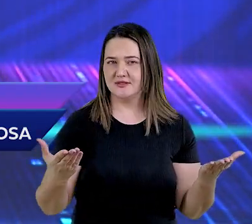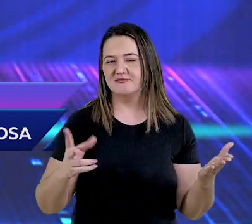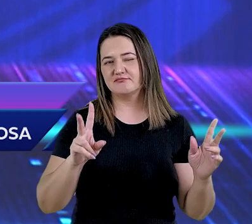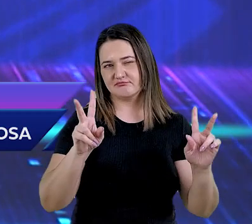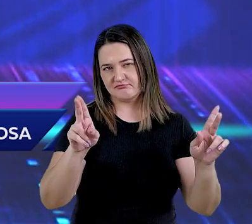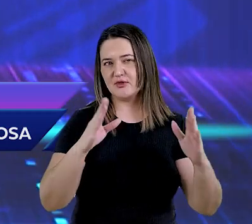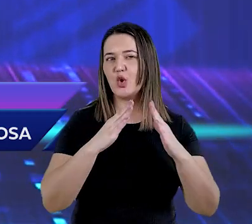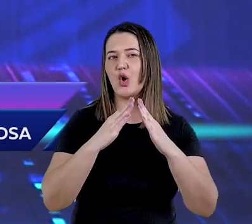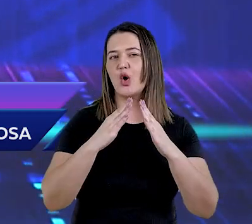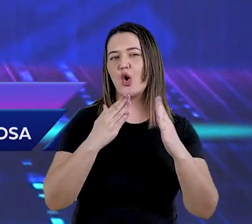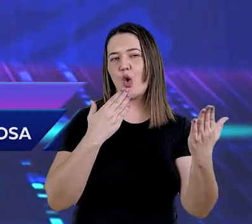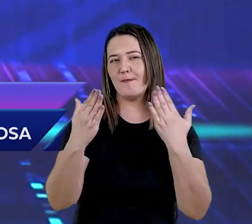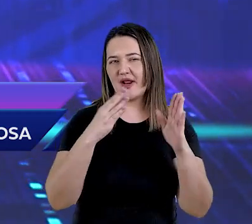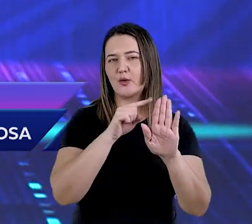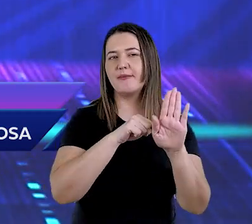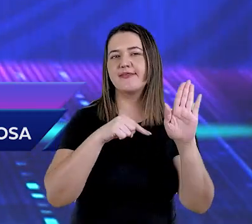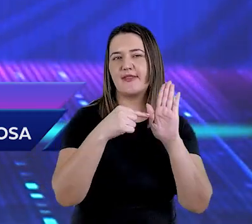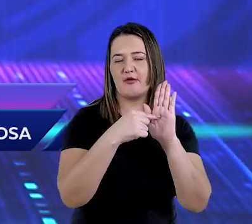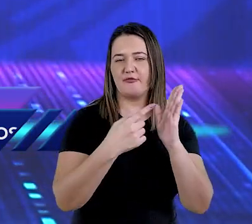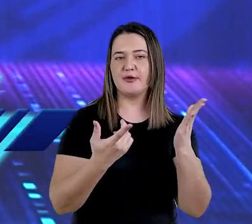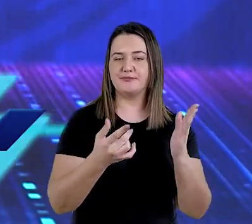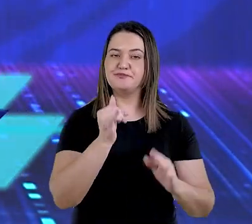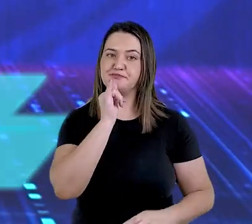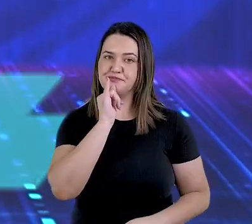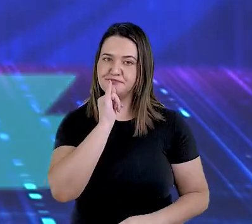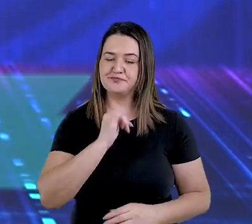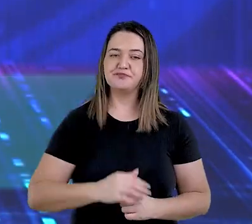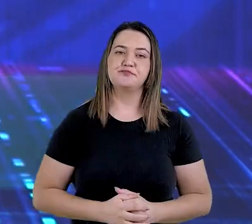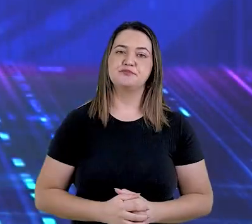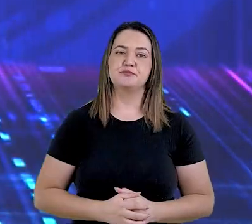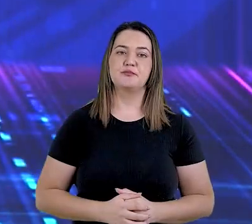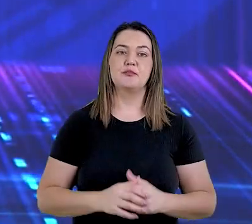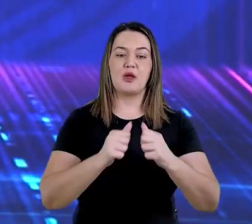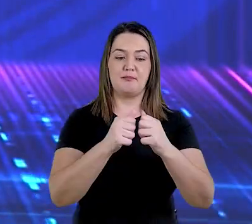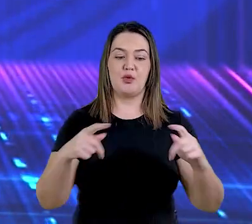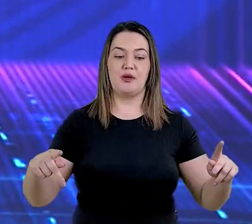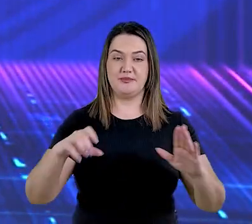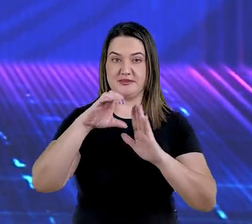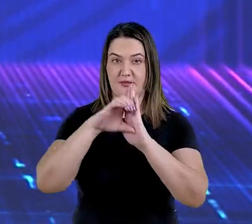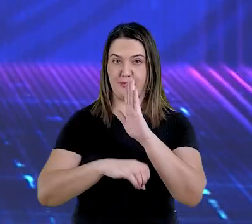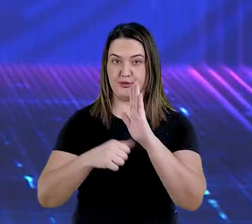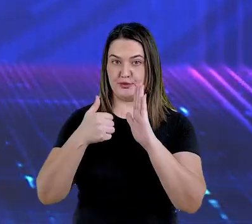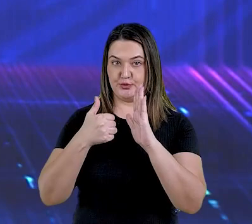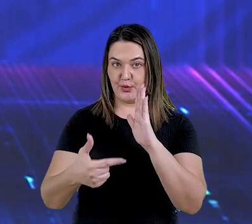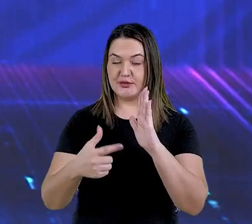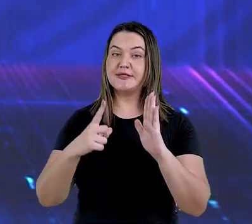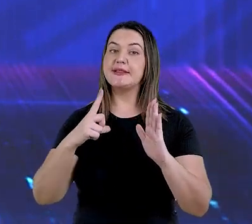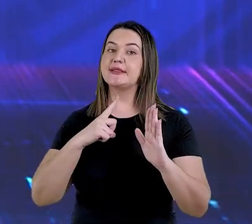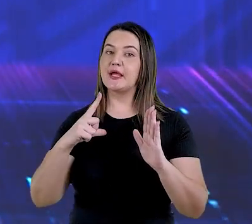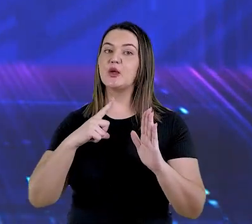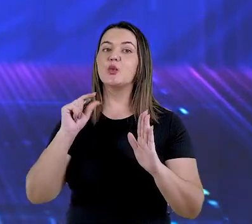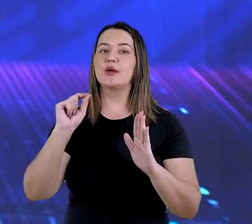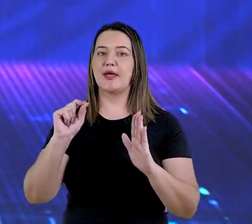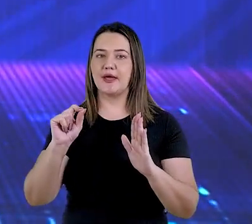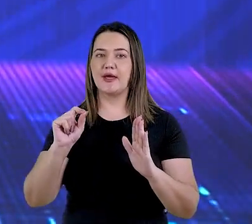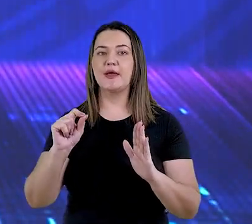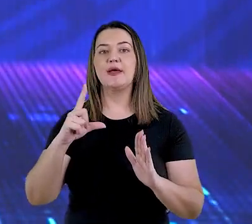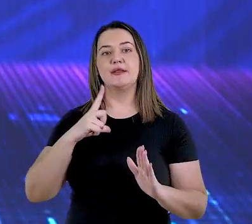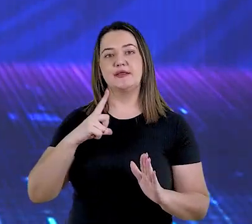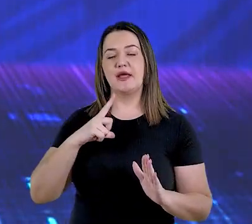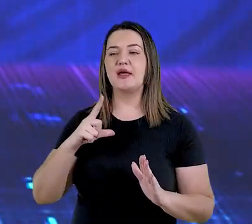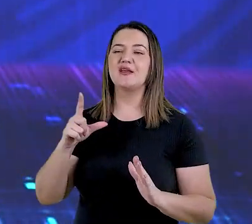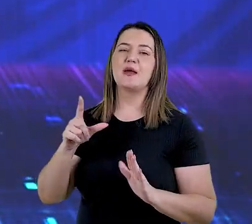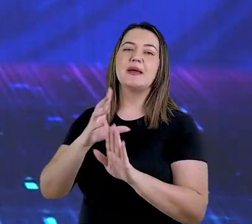explicação. Na profecia, por exemplo, Apocalipse capítulo 12, nós encontramos a figura